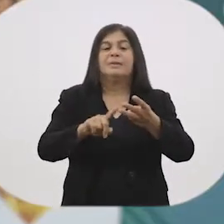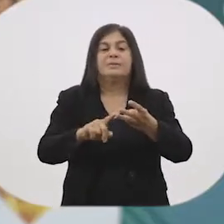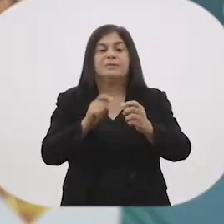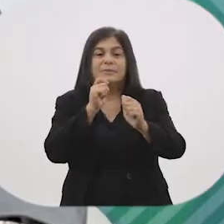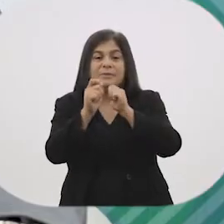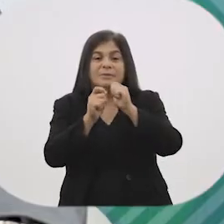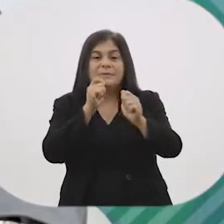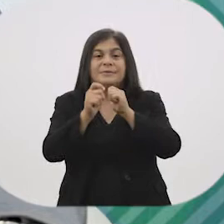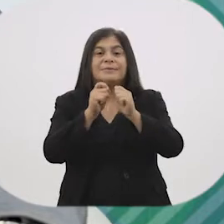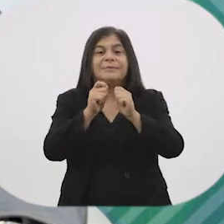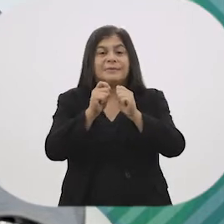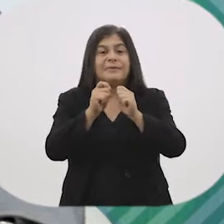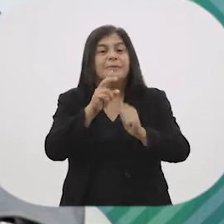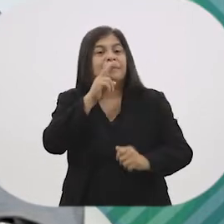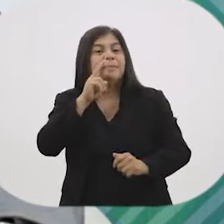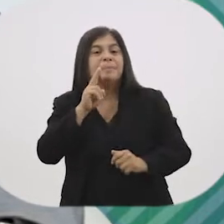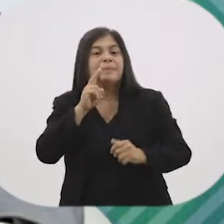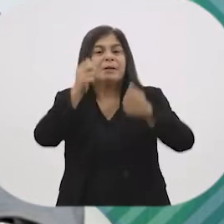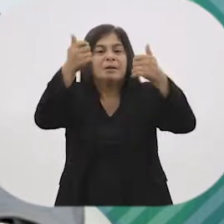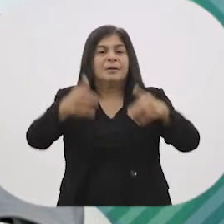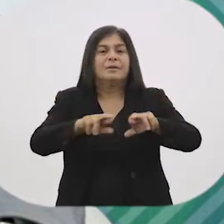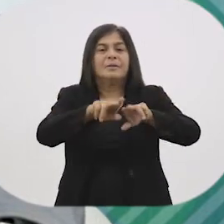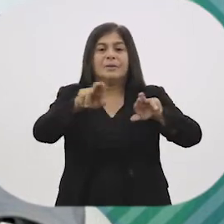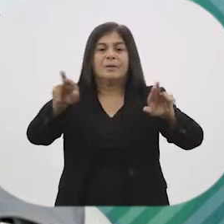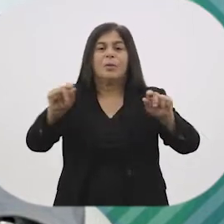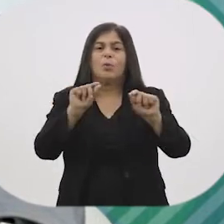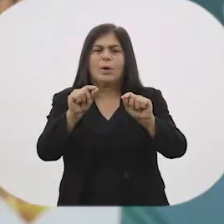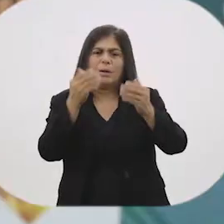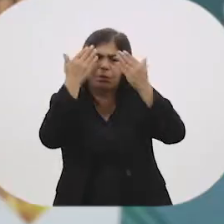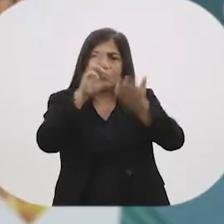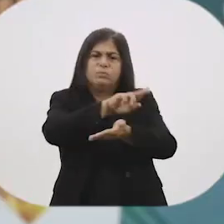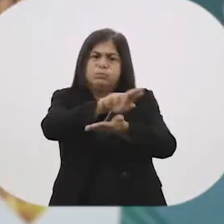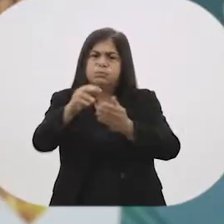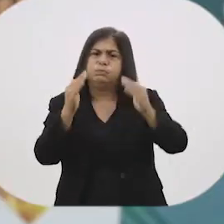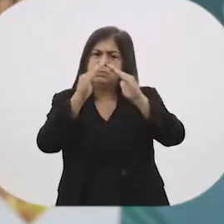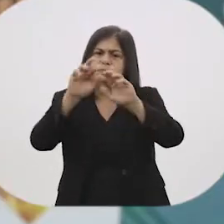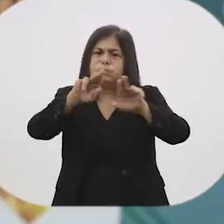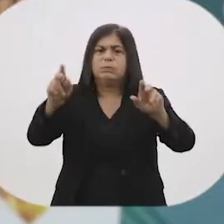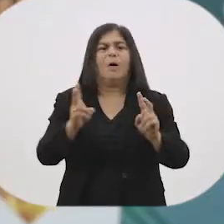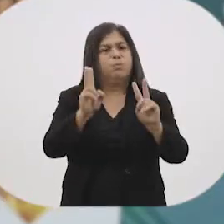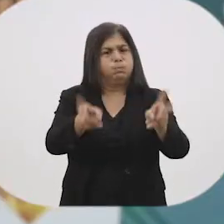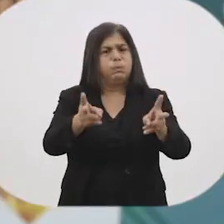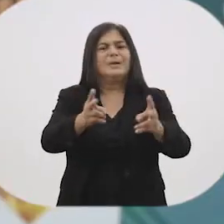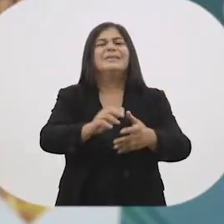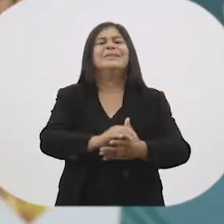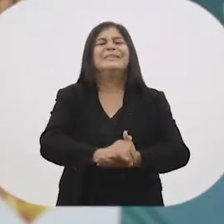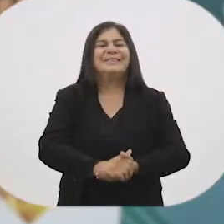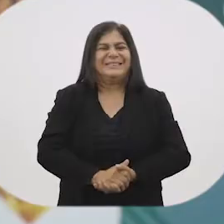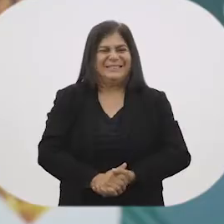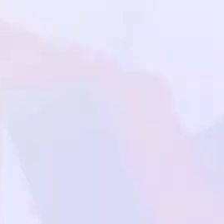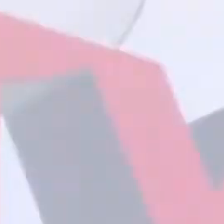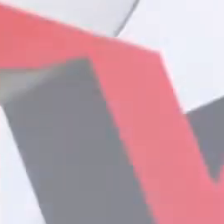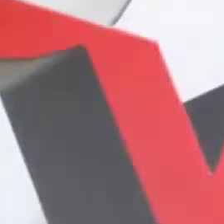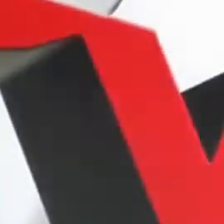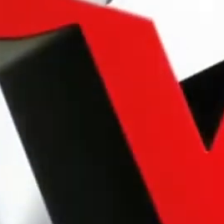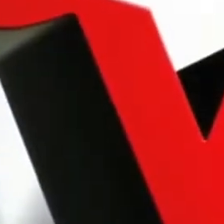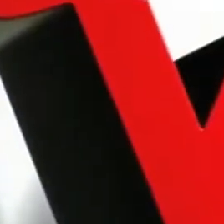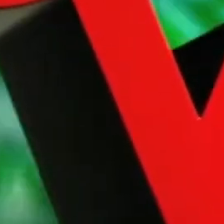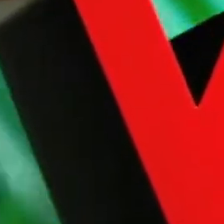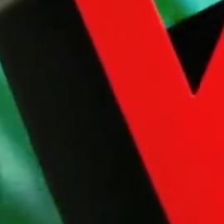de justiça valberto lira sobre as residências terapêuticas fique com a gente o mp tv está no ar